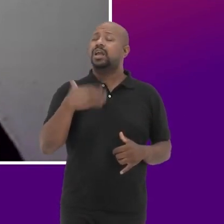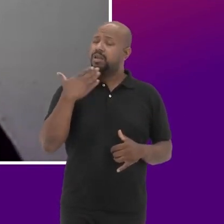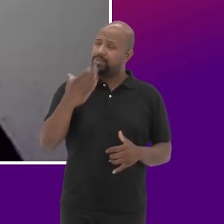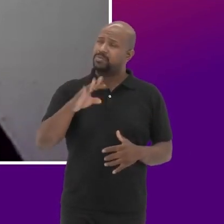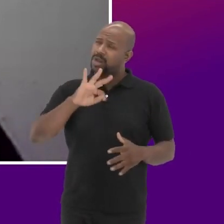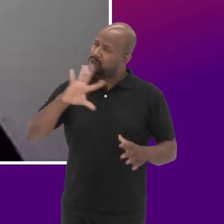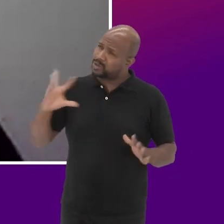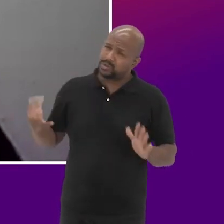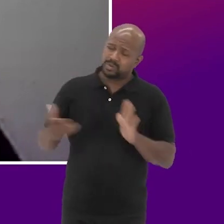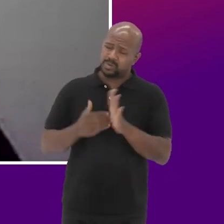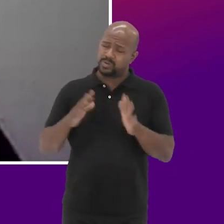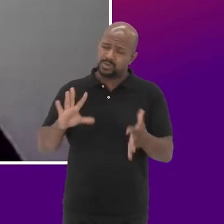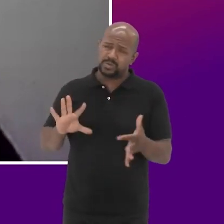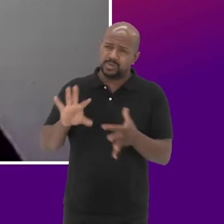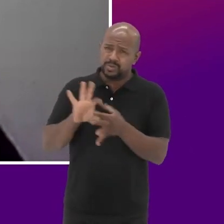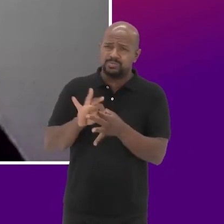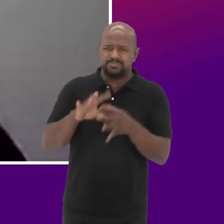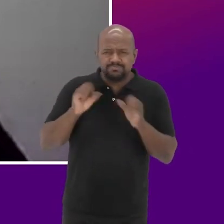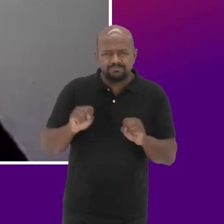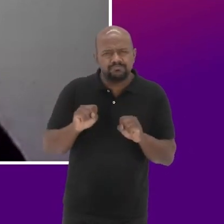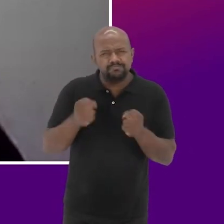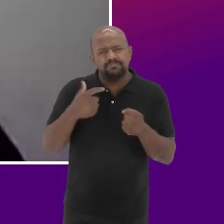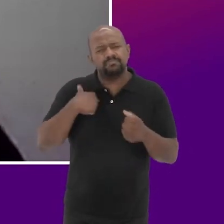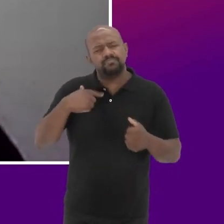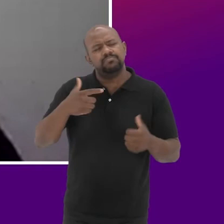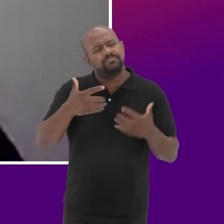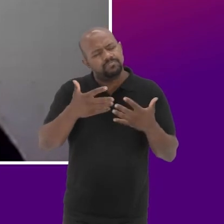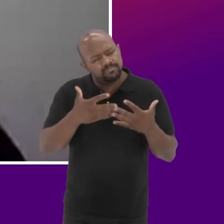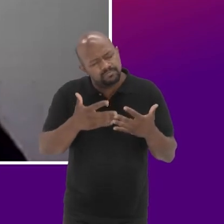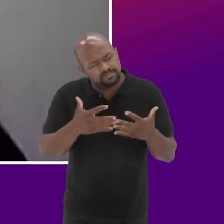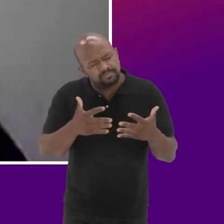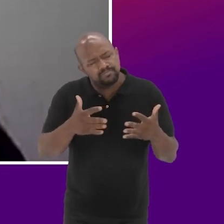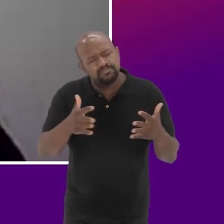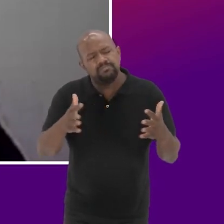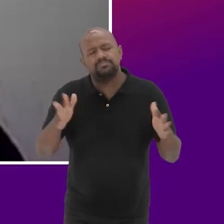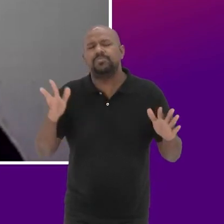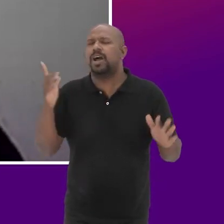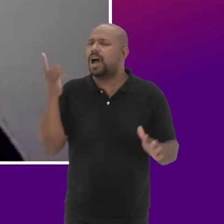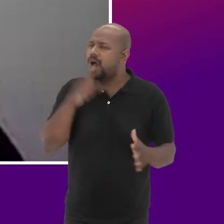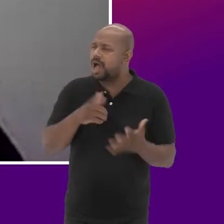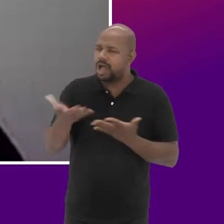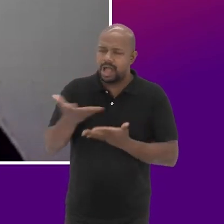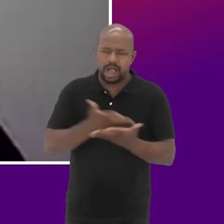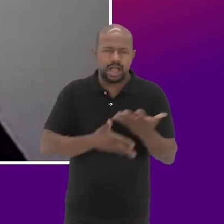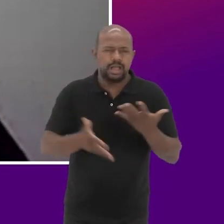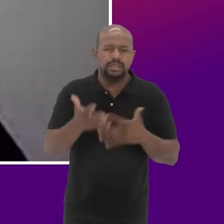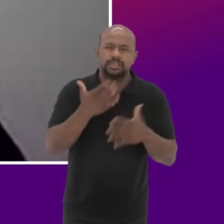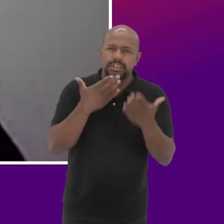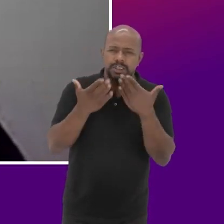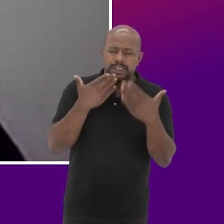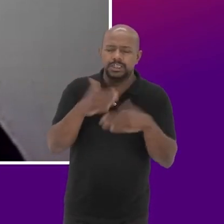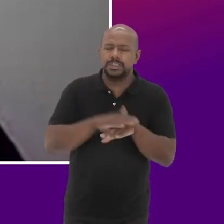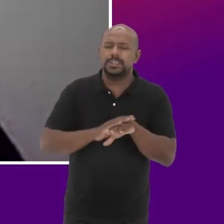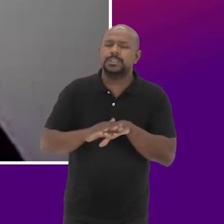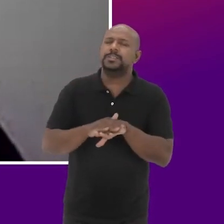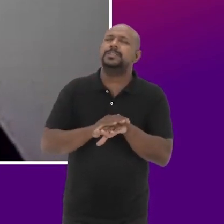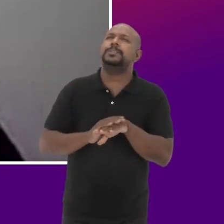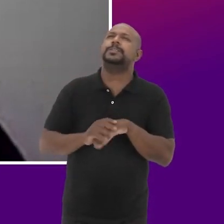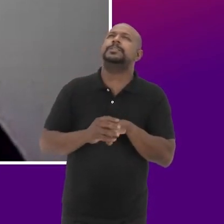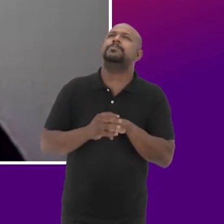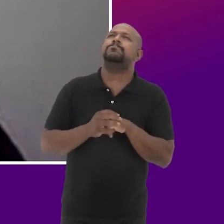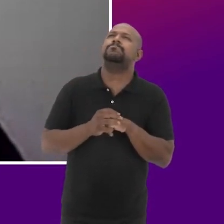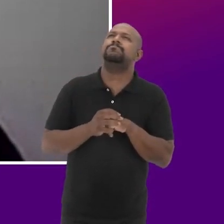que todos se engajem, para que todos entendam, abram as portas, para que a gente possa conversar, para que a gente